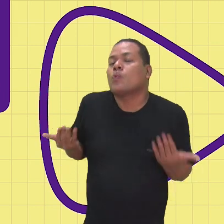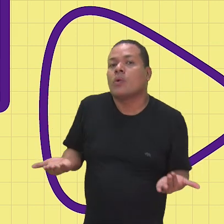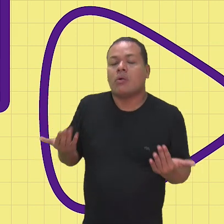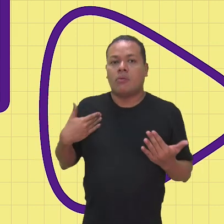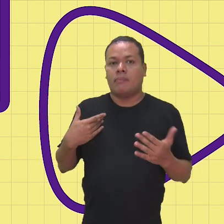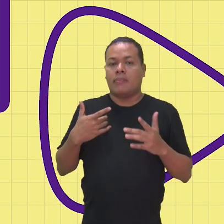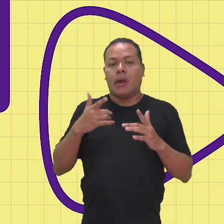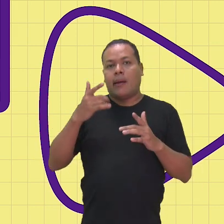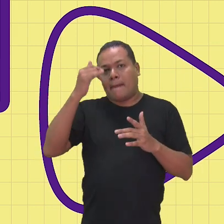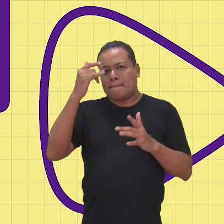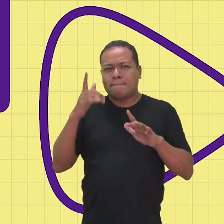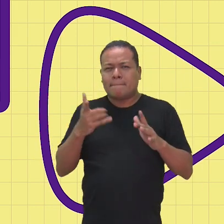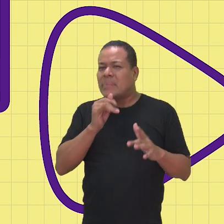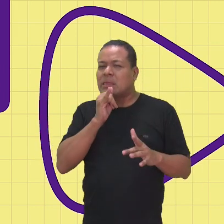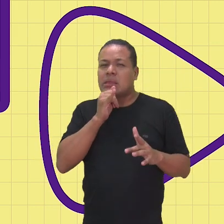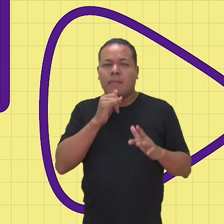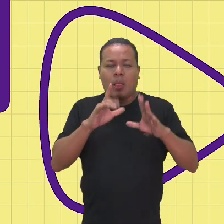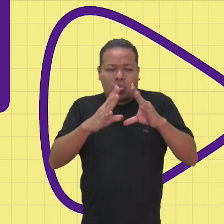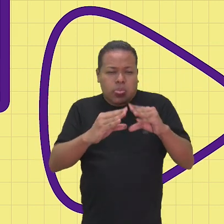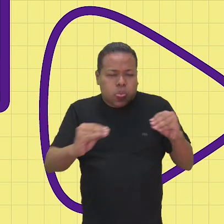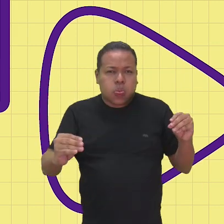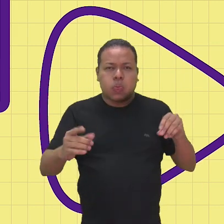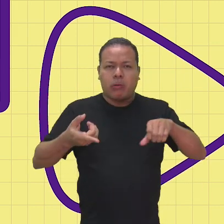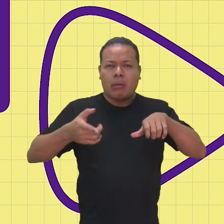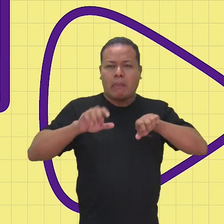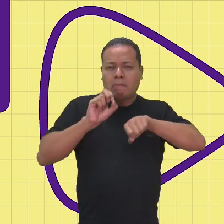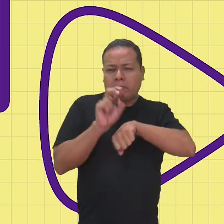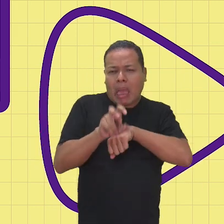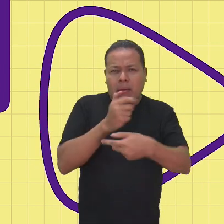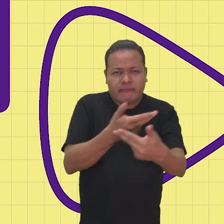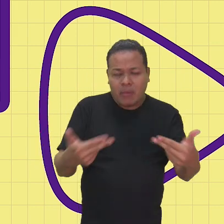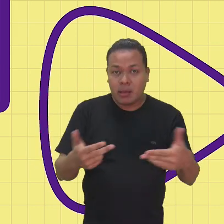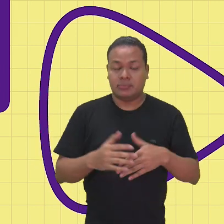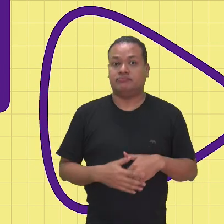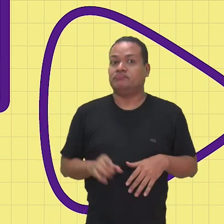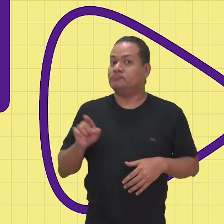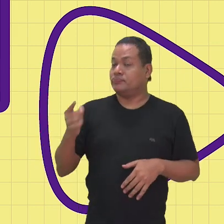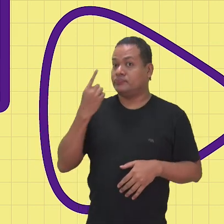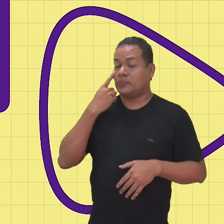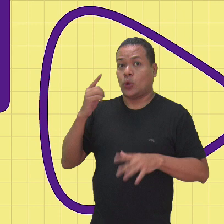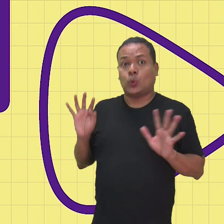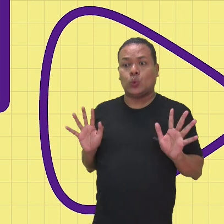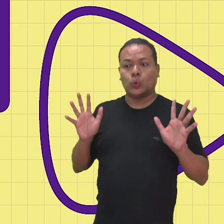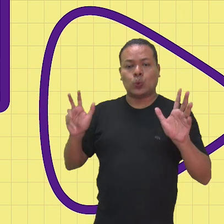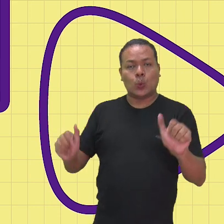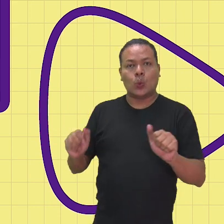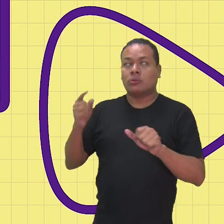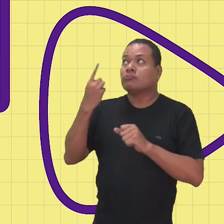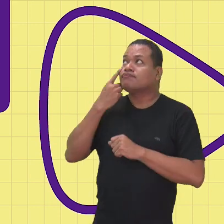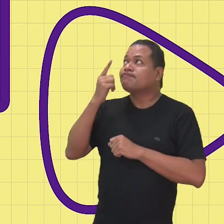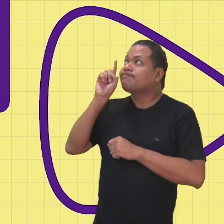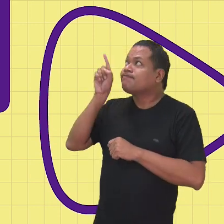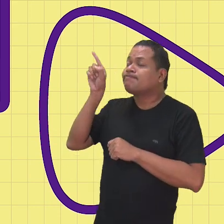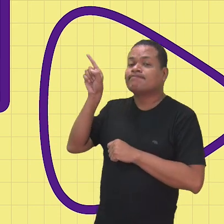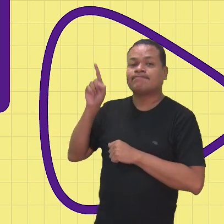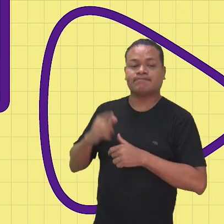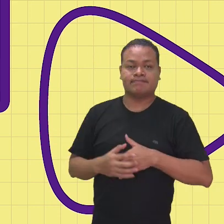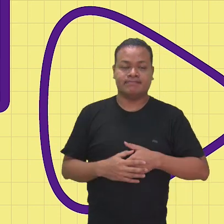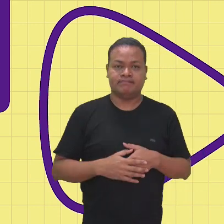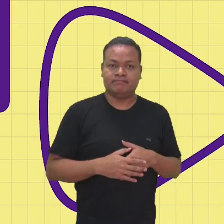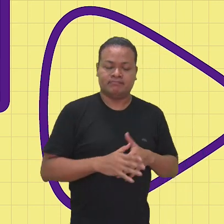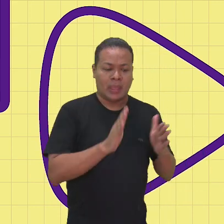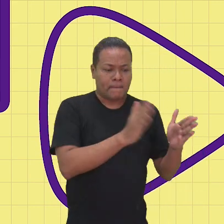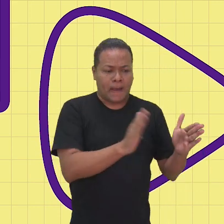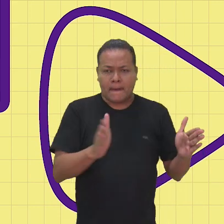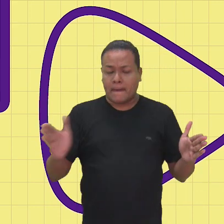matar os micro-organismos. Então, para a gente ver isso, eu já vou trazer aqui, pessoal, toda a estação de tratamento de água para vocês. Então, olha